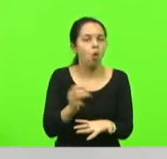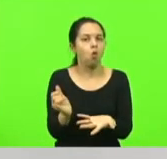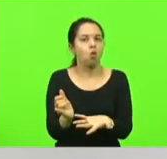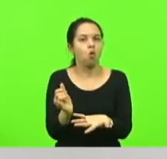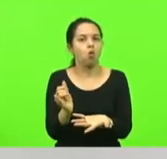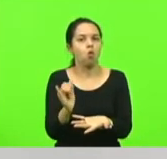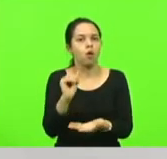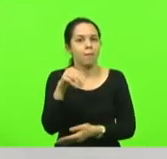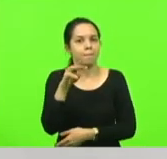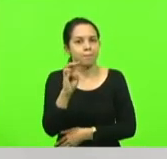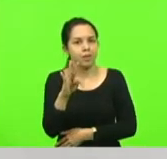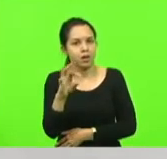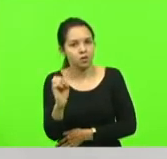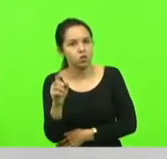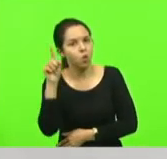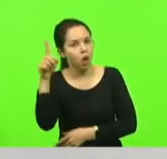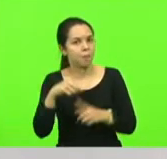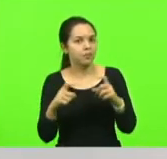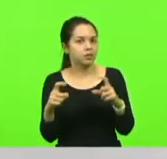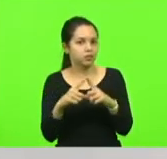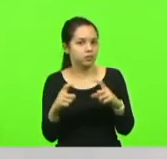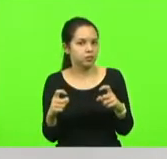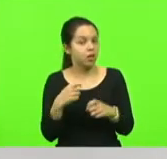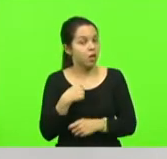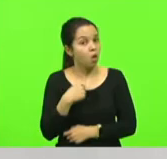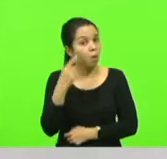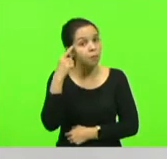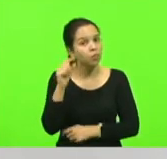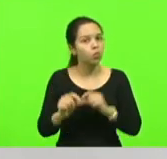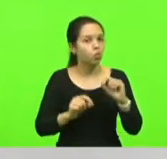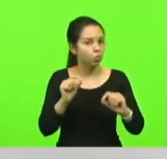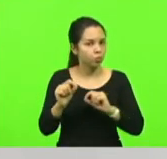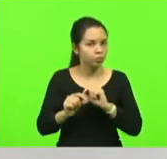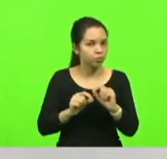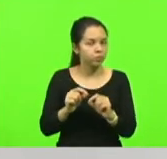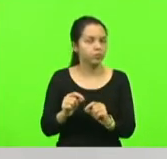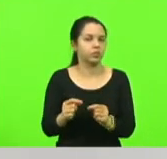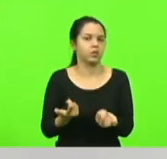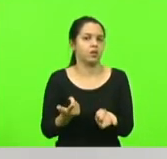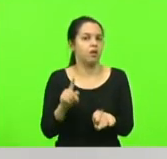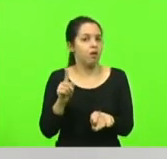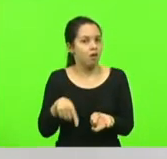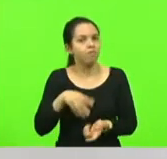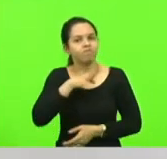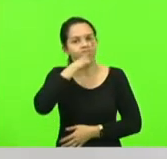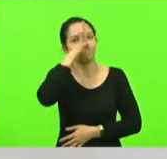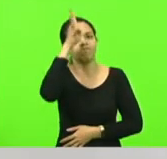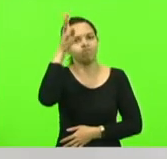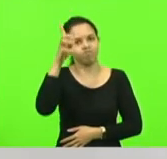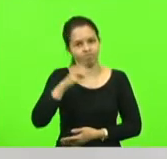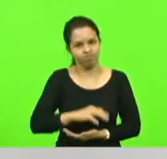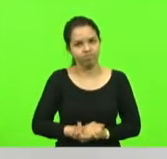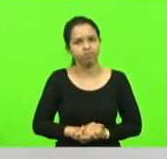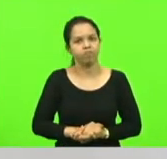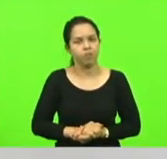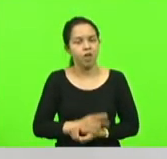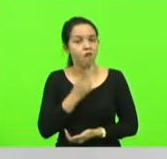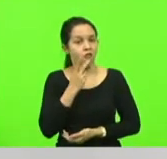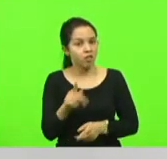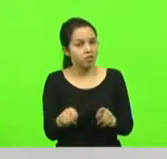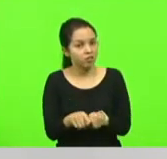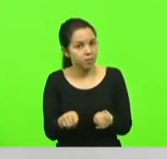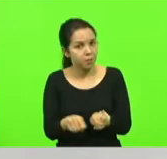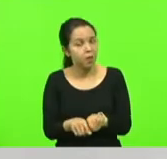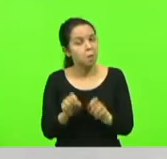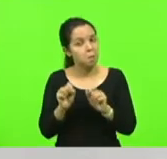em Brasília, que, na minha visão, uma medida equivocada, e até disse para ele que, de repente, ele foi